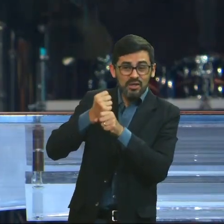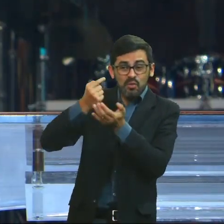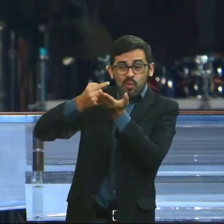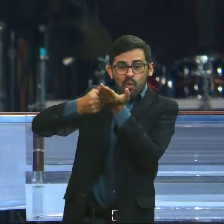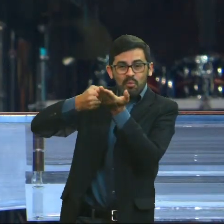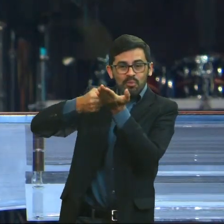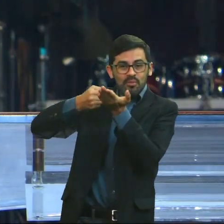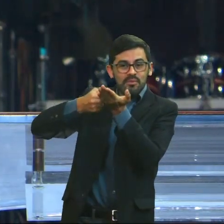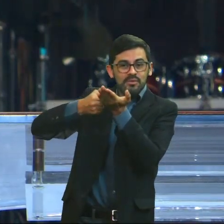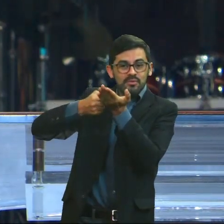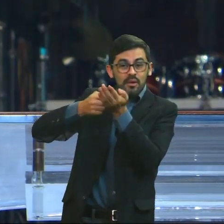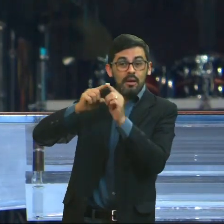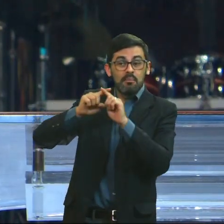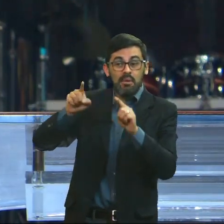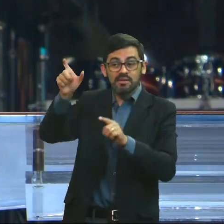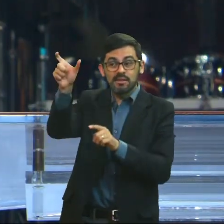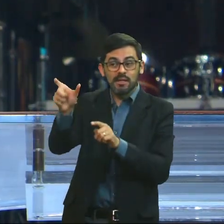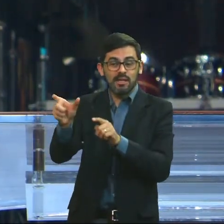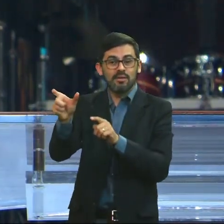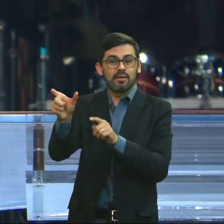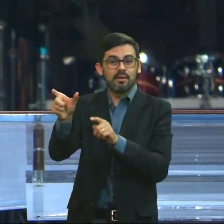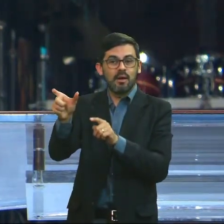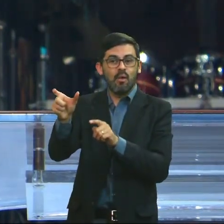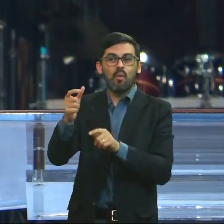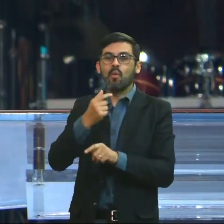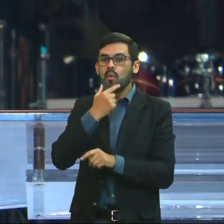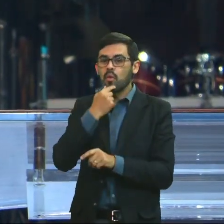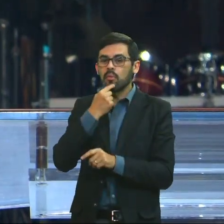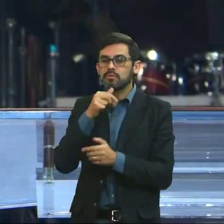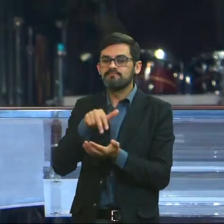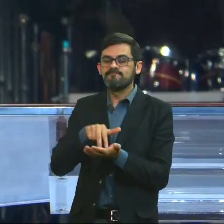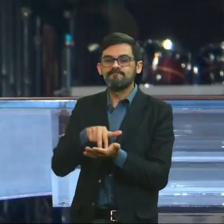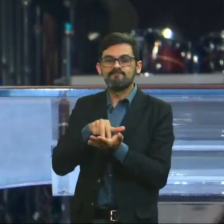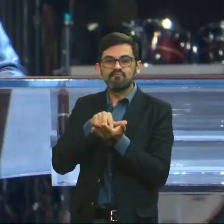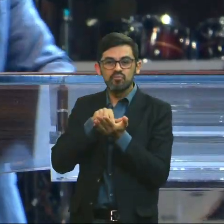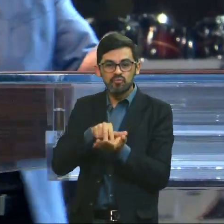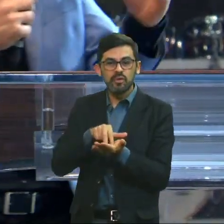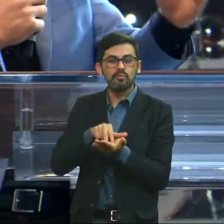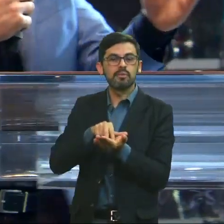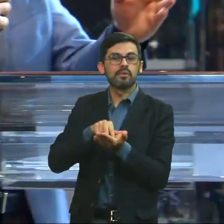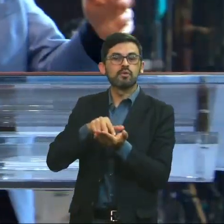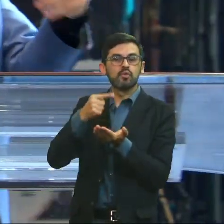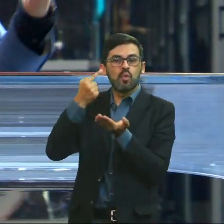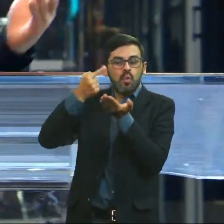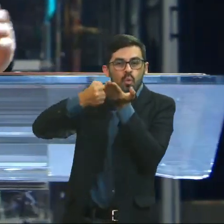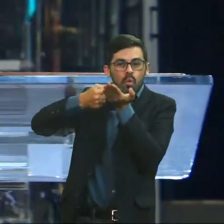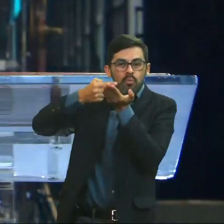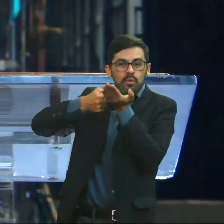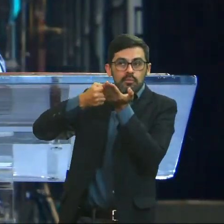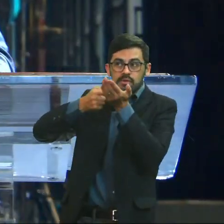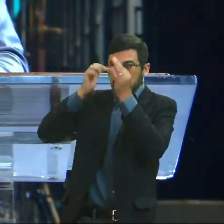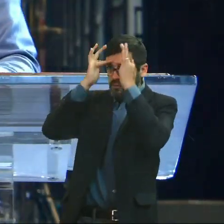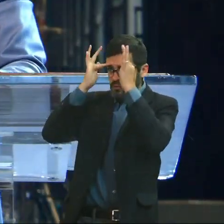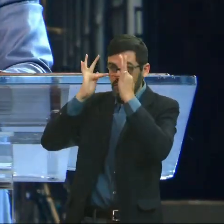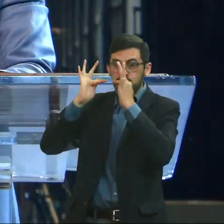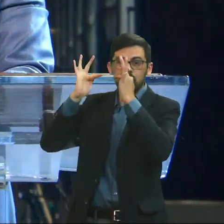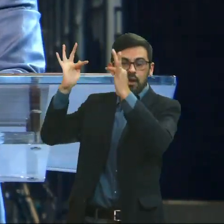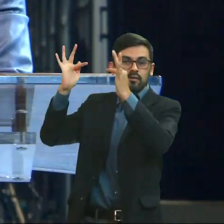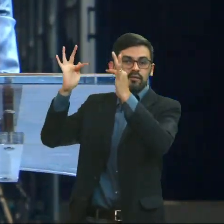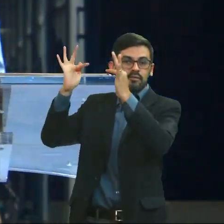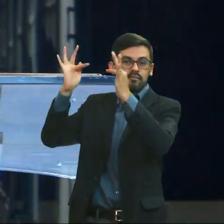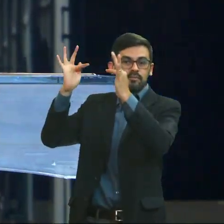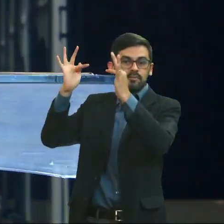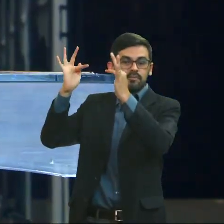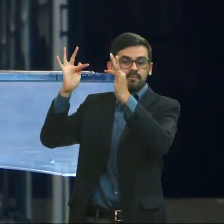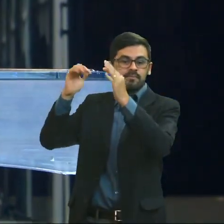voto. Mais de 10 gerações. E eles se mantiveram fiéis. E ele vai dizer